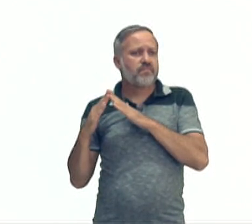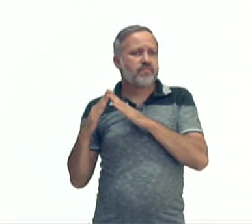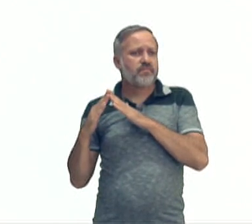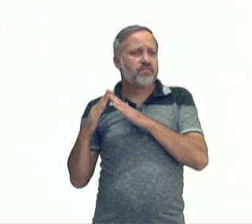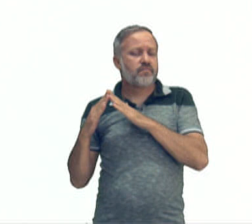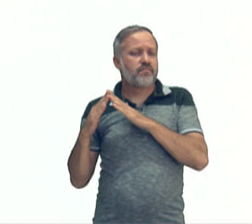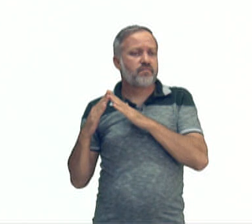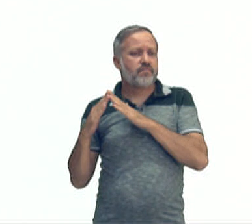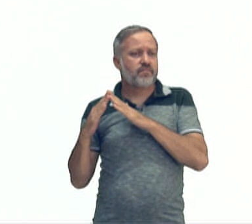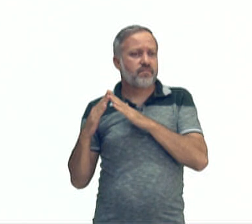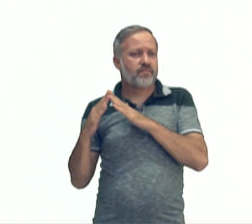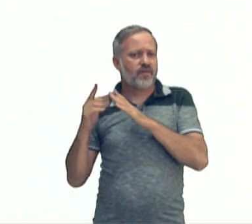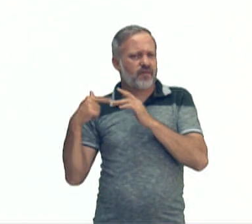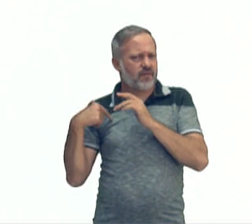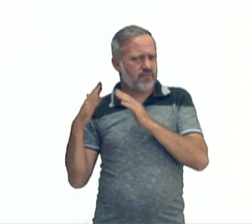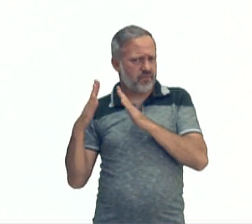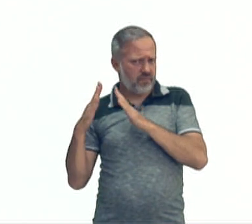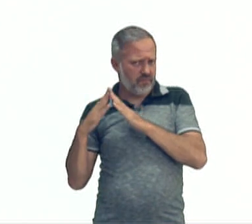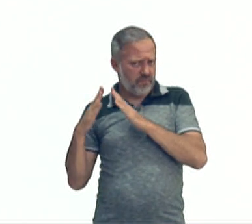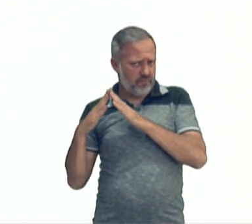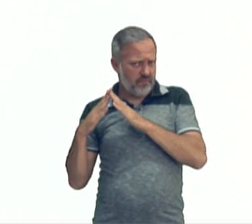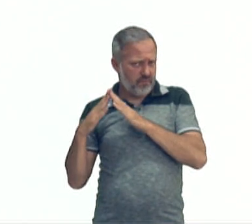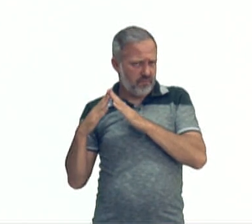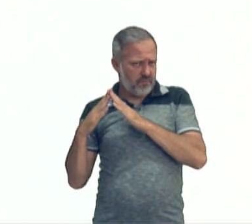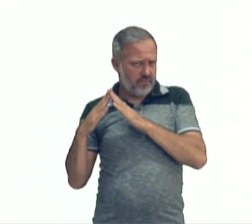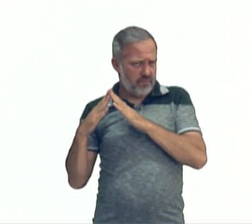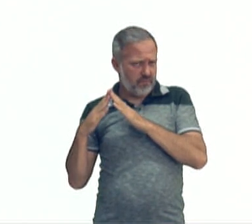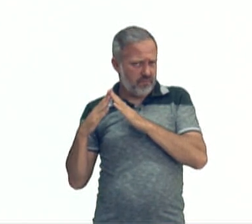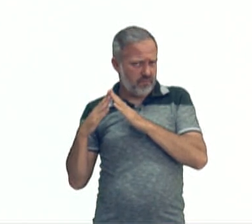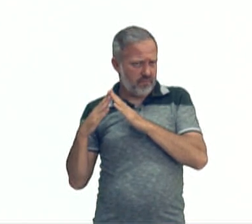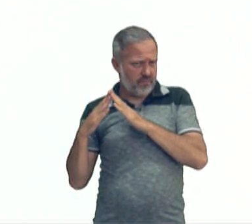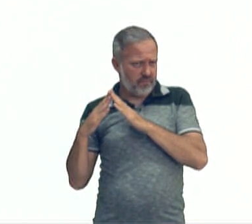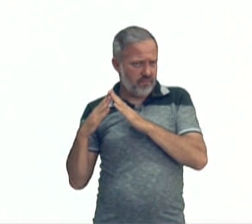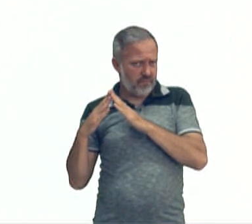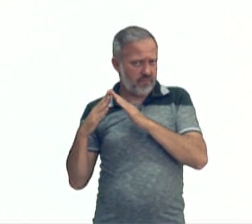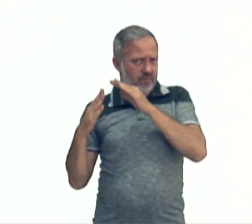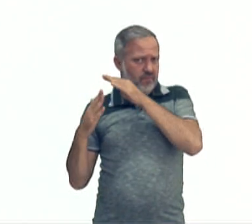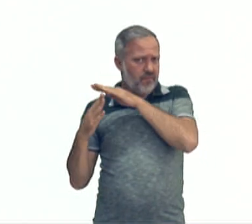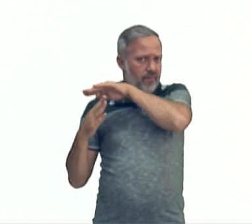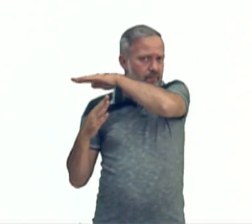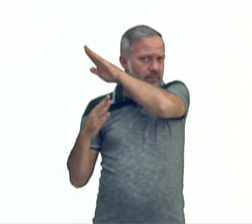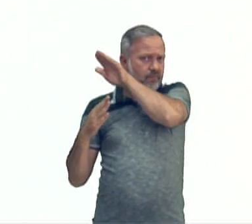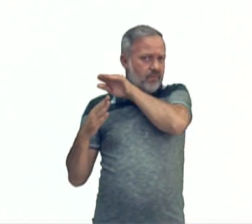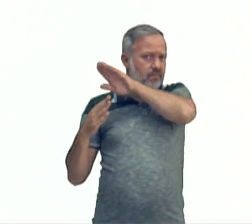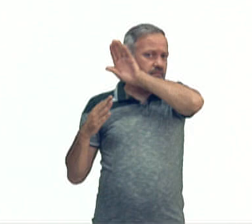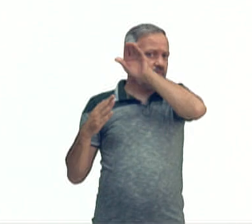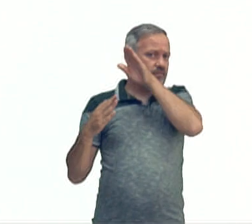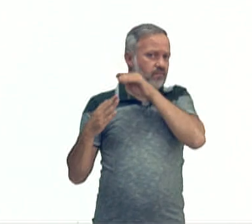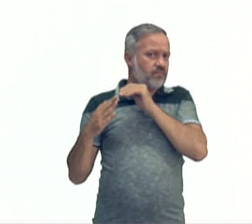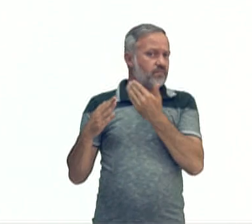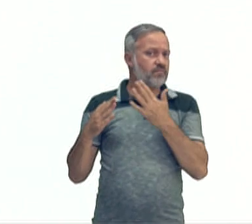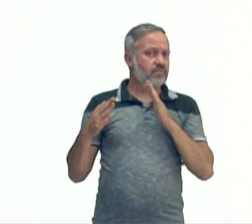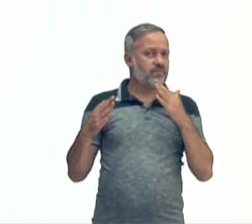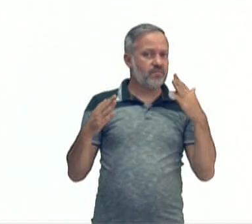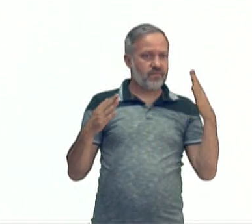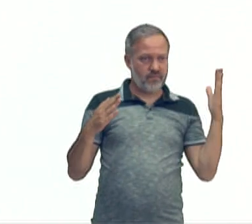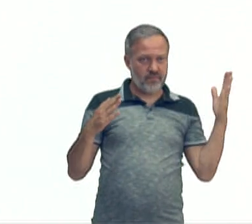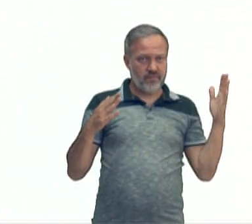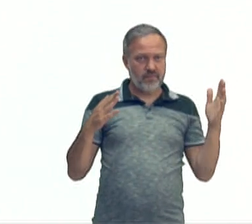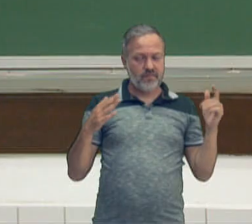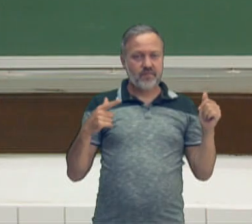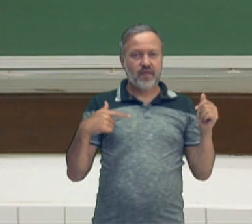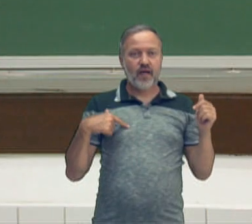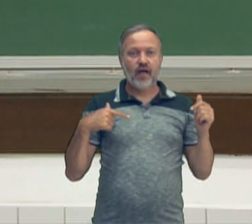Parece até pelo tipo de casa, pelo tipo de formação, lá as montanhas, né? O tipo de árvore, parece um local